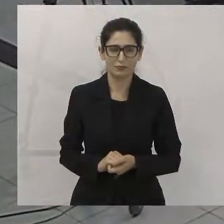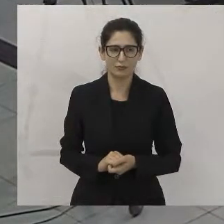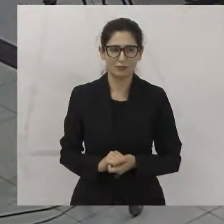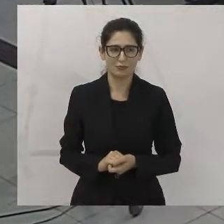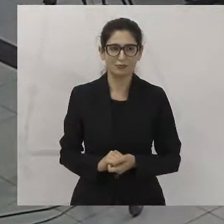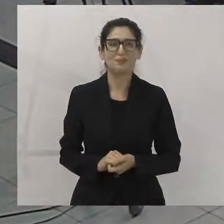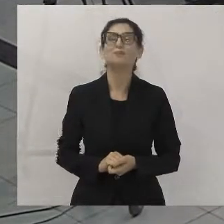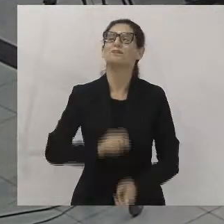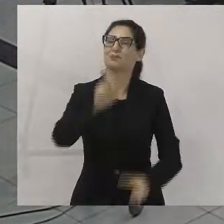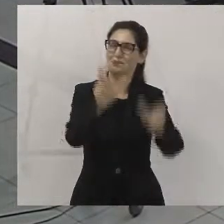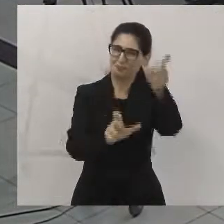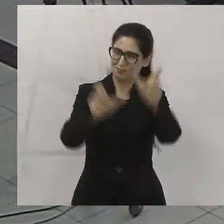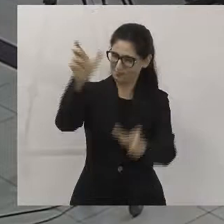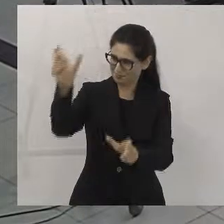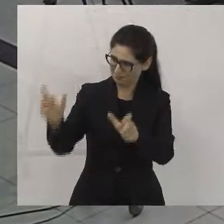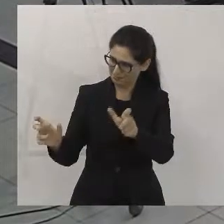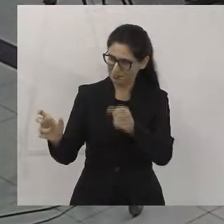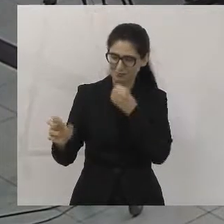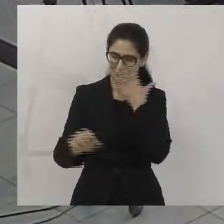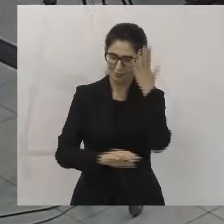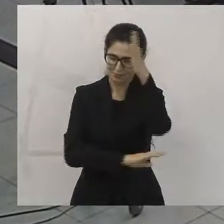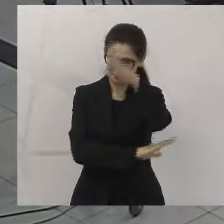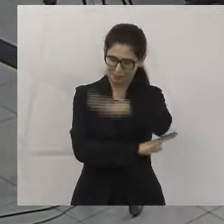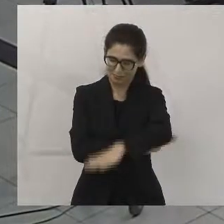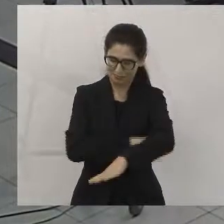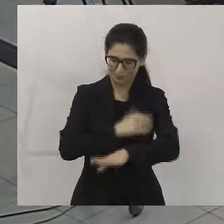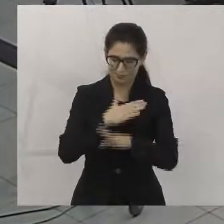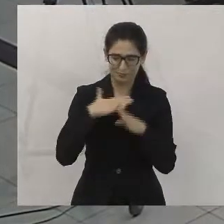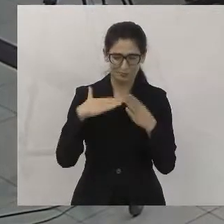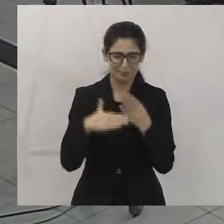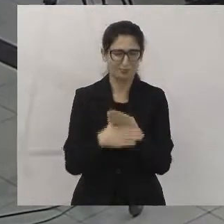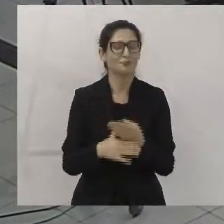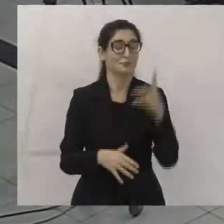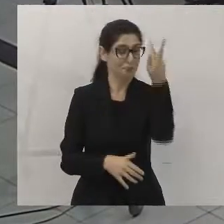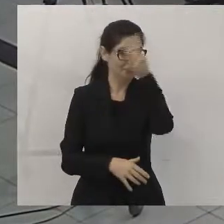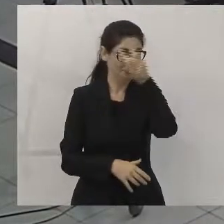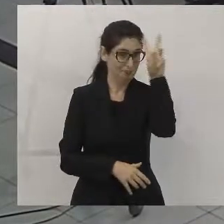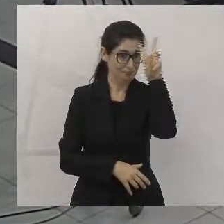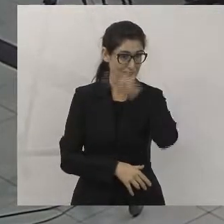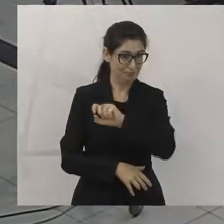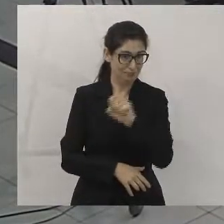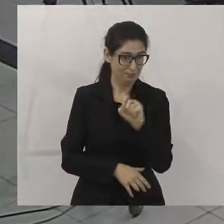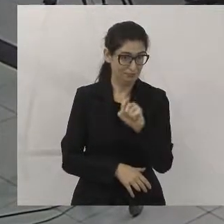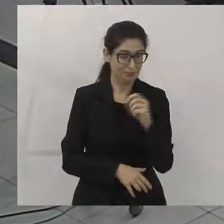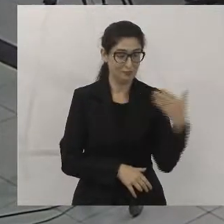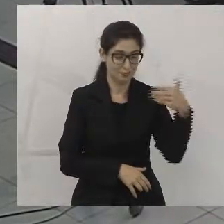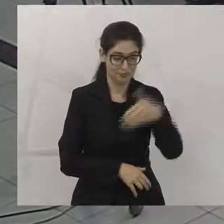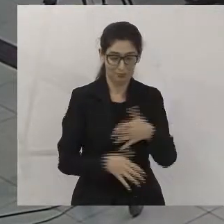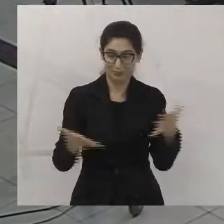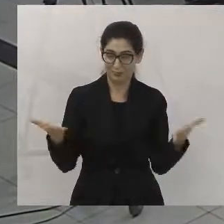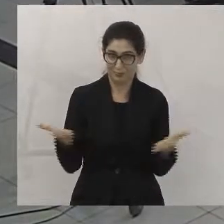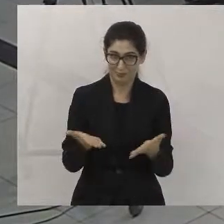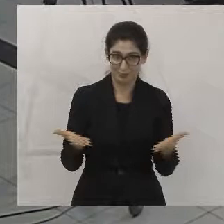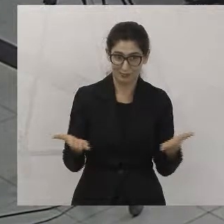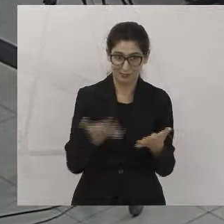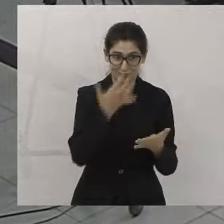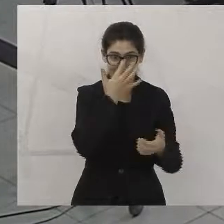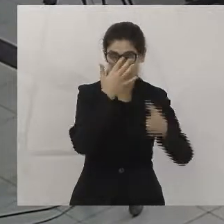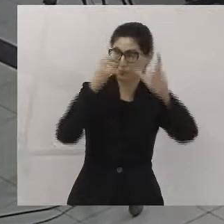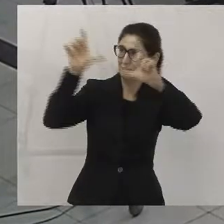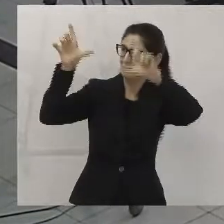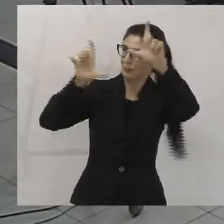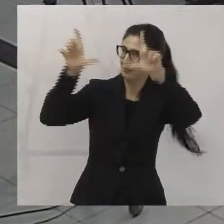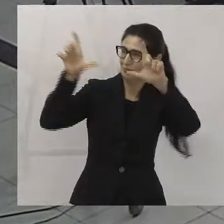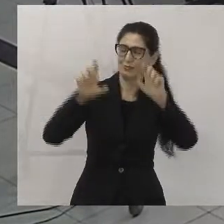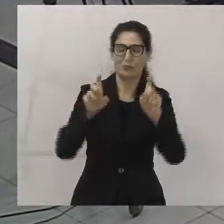senhoras e senhores boa tarde a todos lembrando é que quem chegou agora à frente da tv ou do